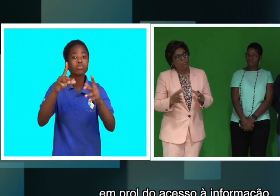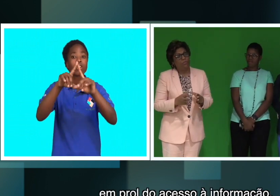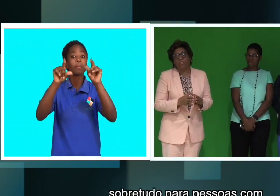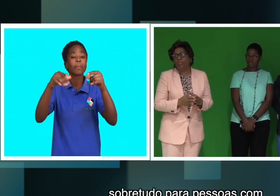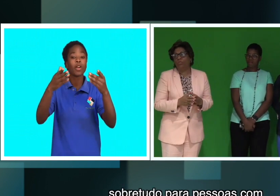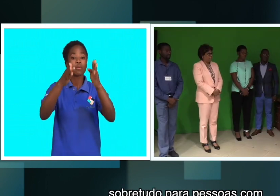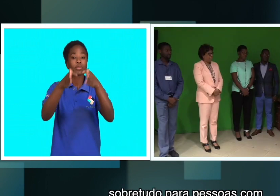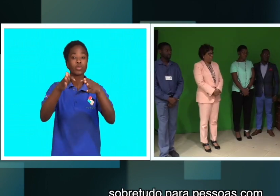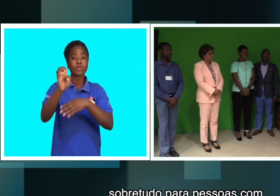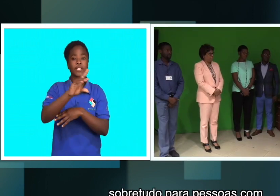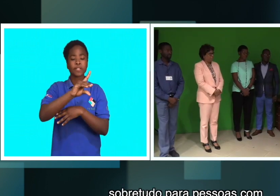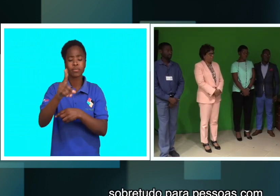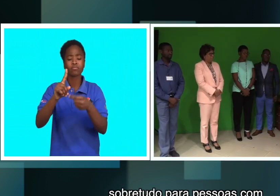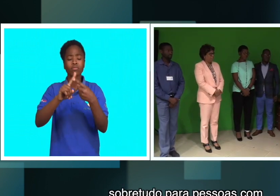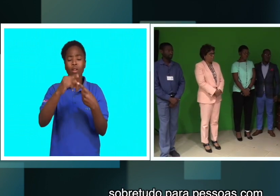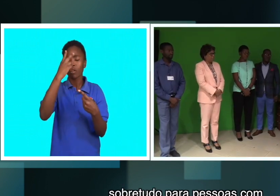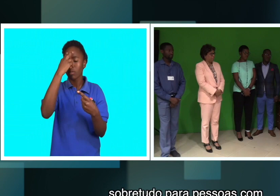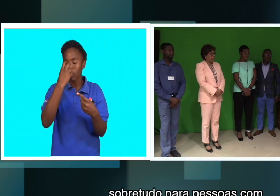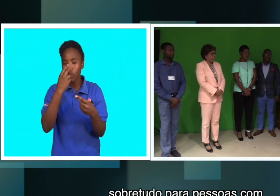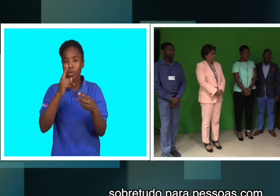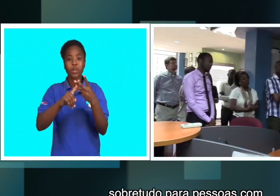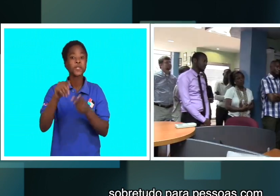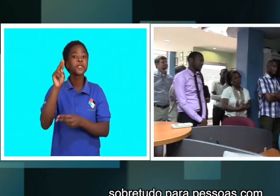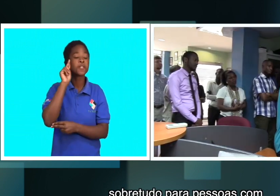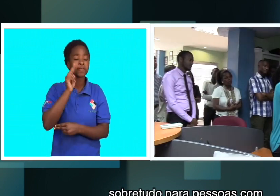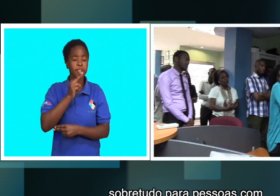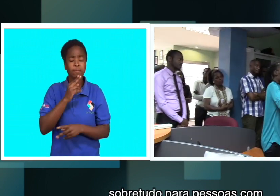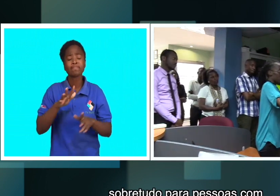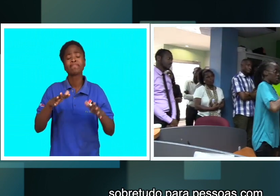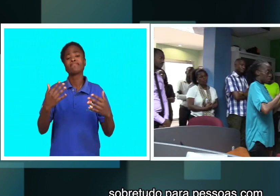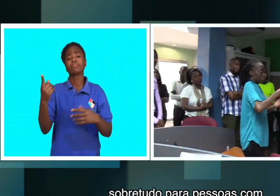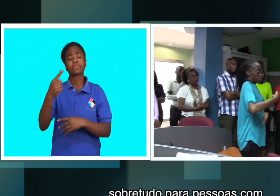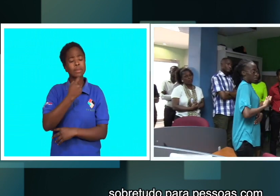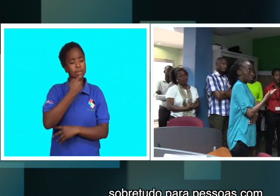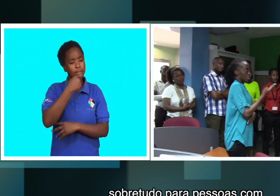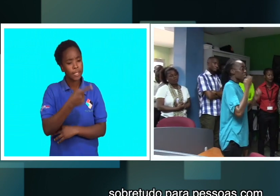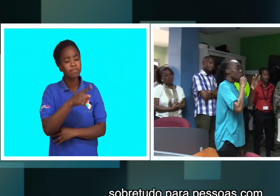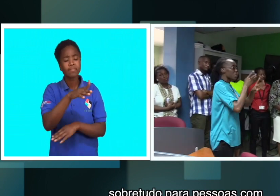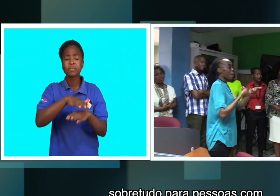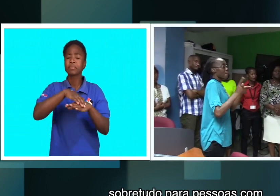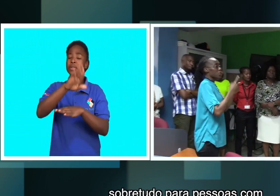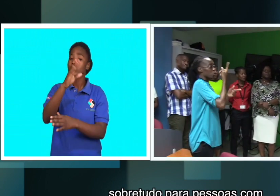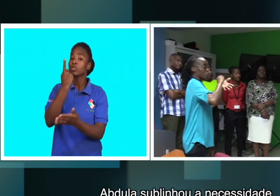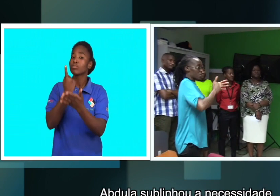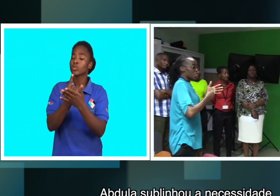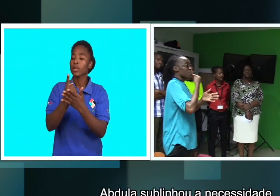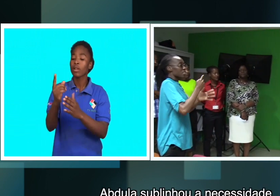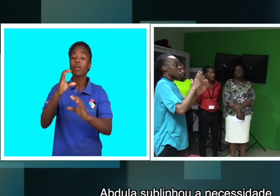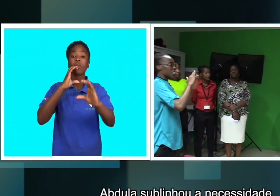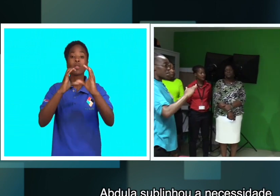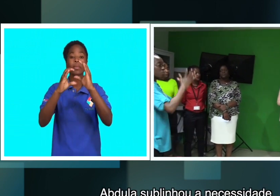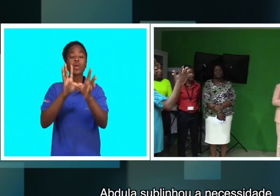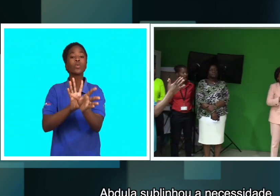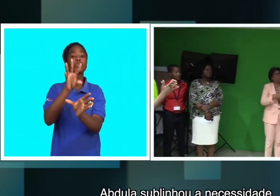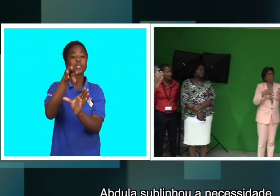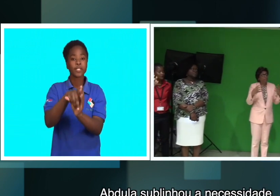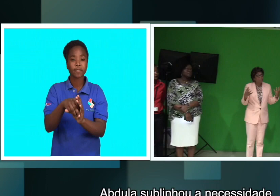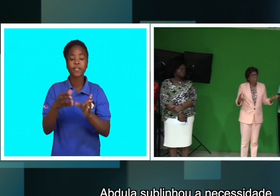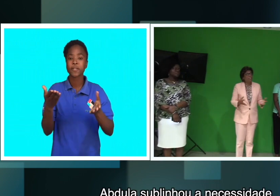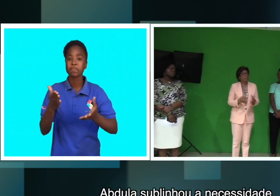à informação, sobretudo para pessoas com deficiência visual e auditiva. Abdullah